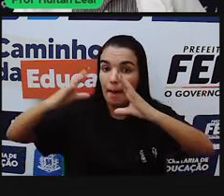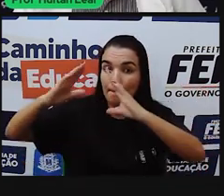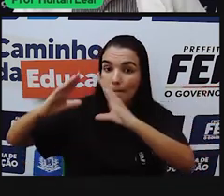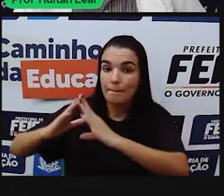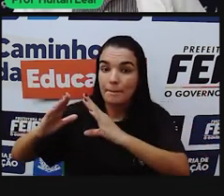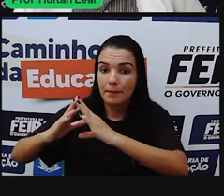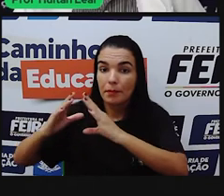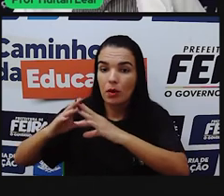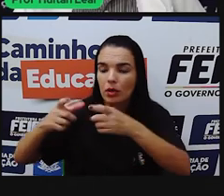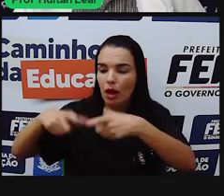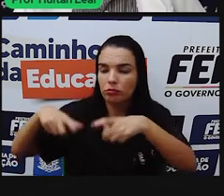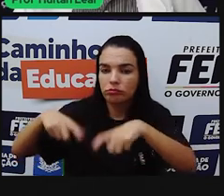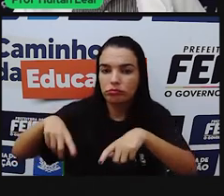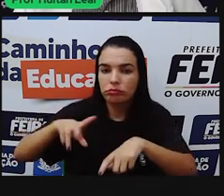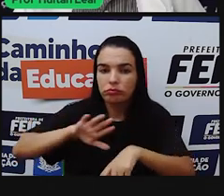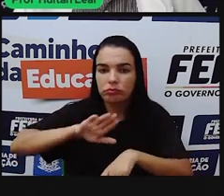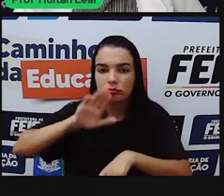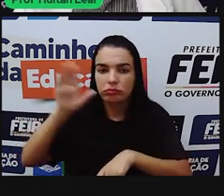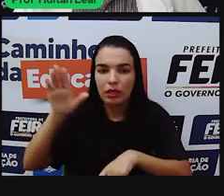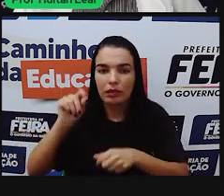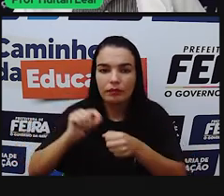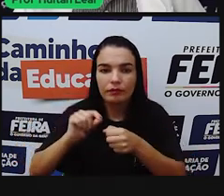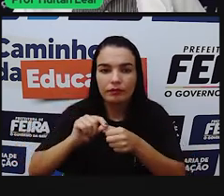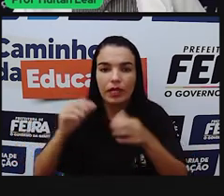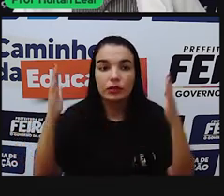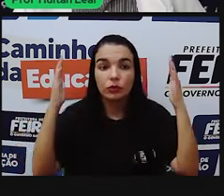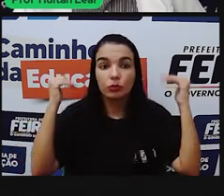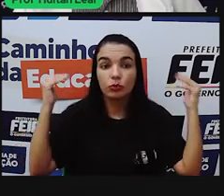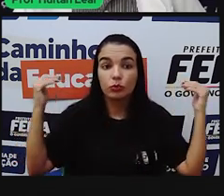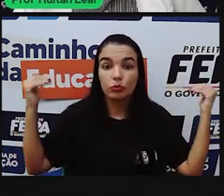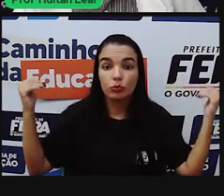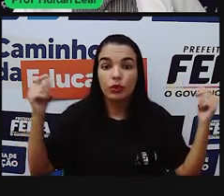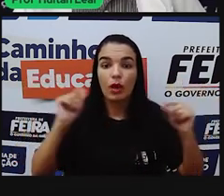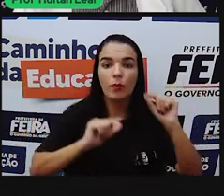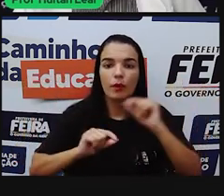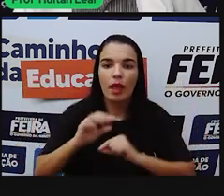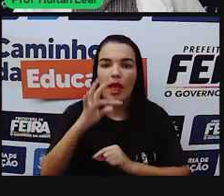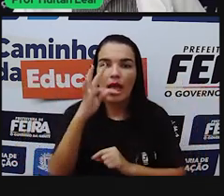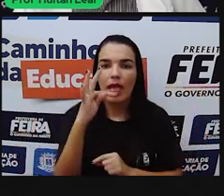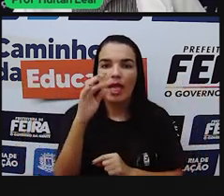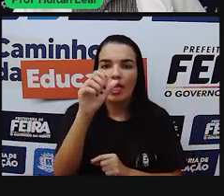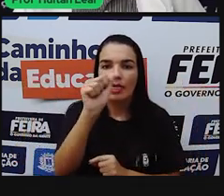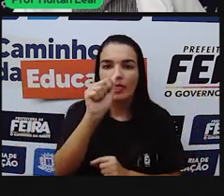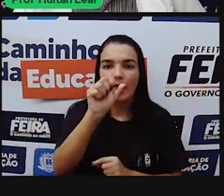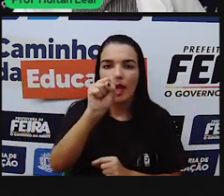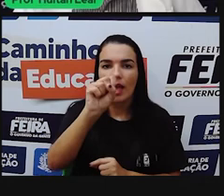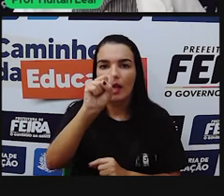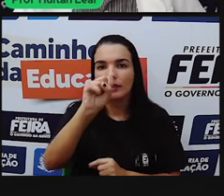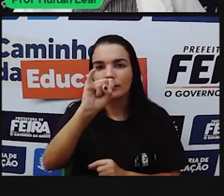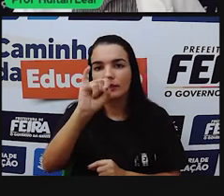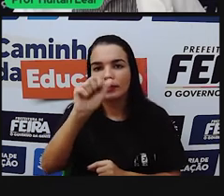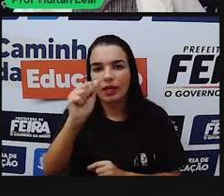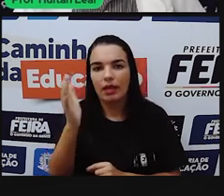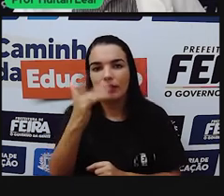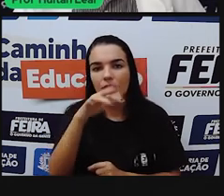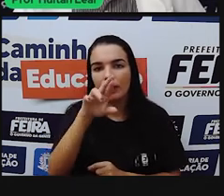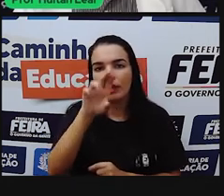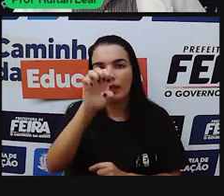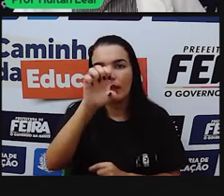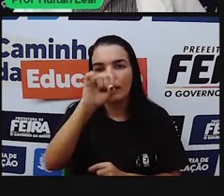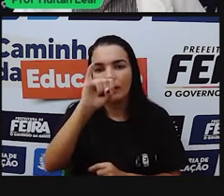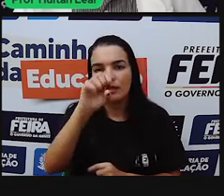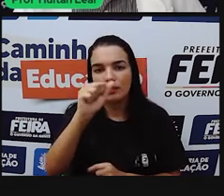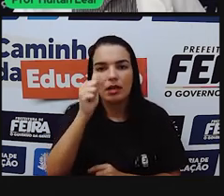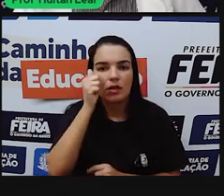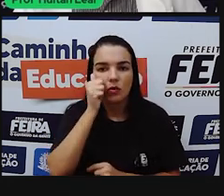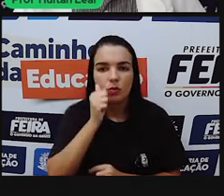é? Onde ela faz sucesso, sim. Thaisa Reis, nome artístico de Thaisa dos Reis Santos,